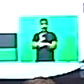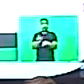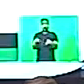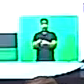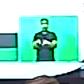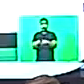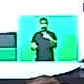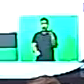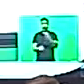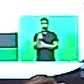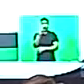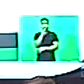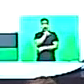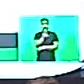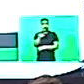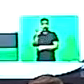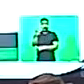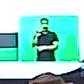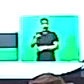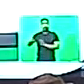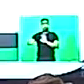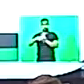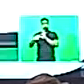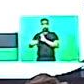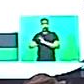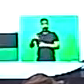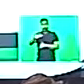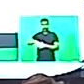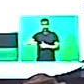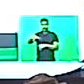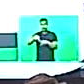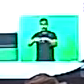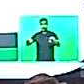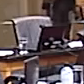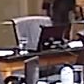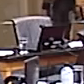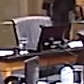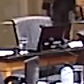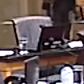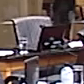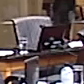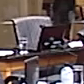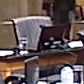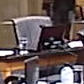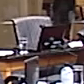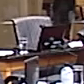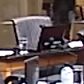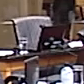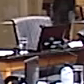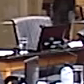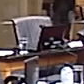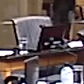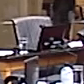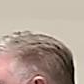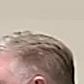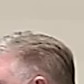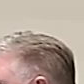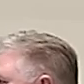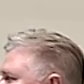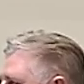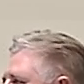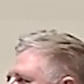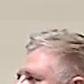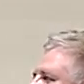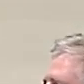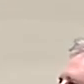A Procuradoria Especial da Mulher na Assembleia Legislativa já é uma realidade. O plenário aprovou por maioria dos votos o